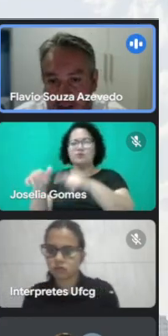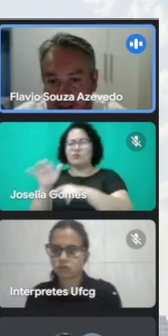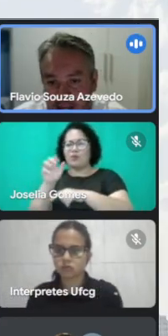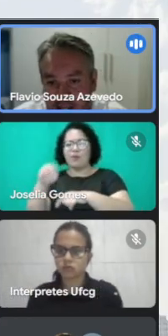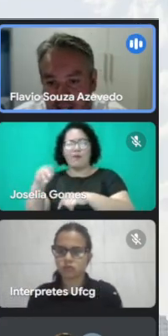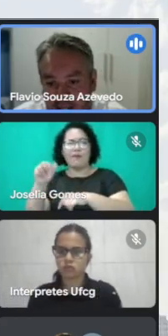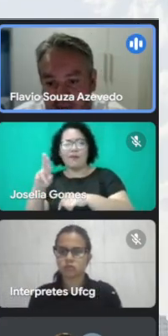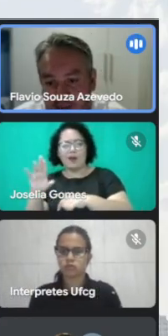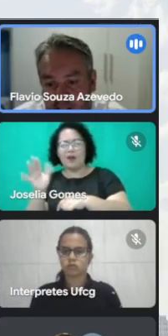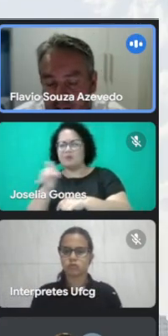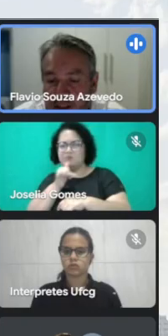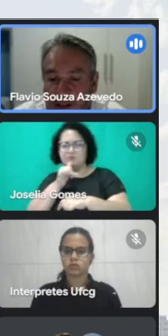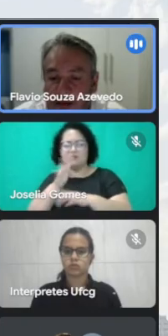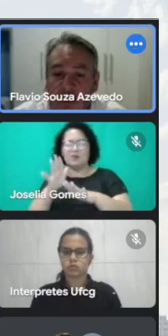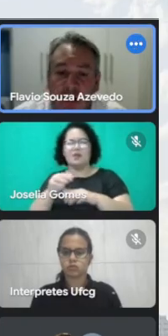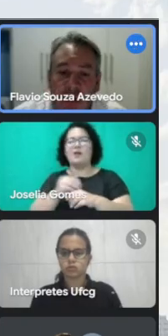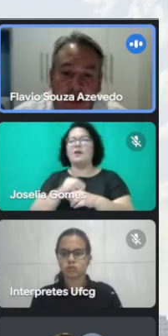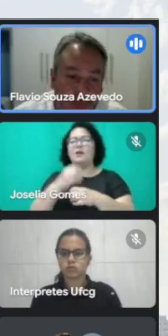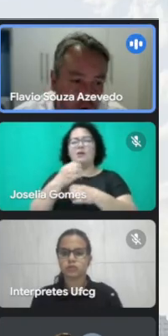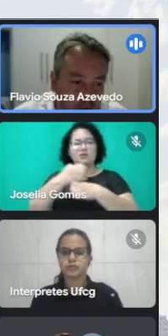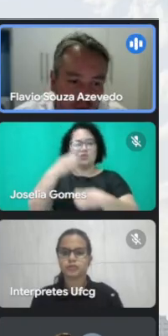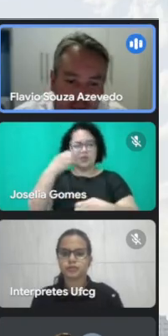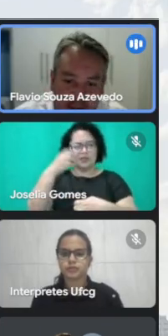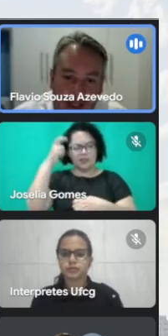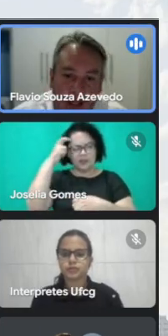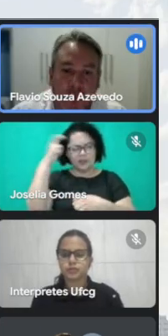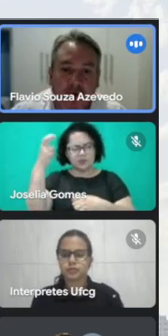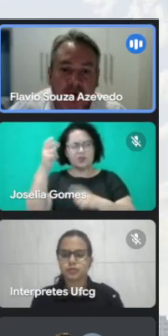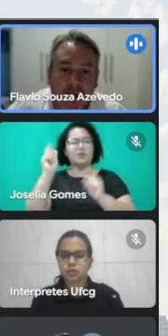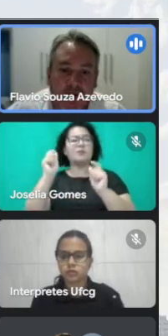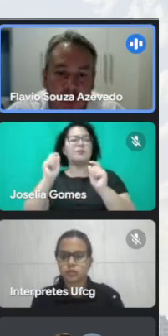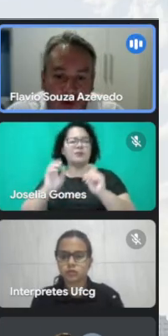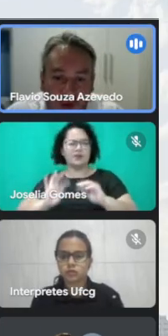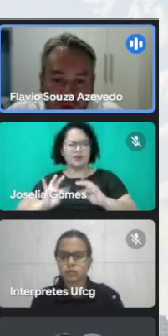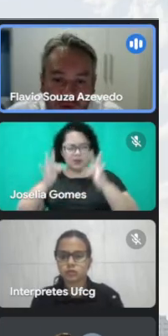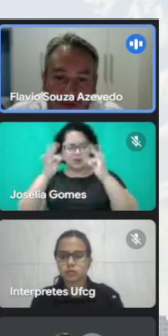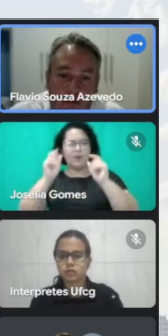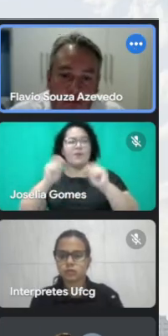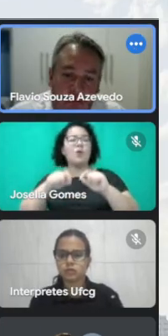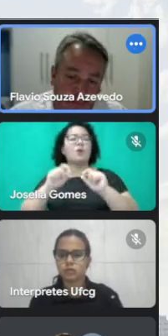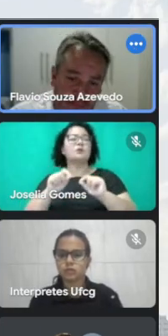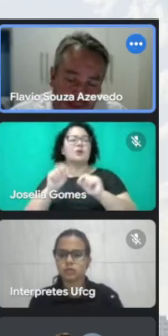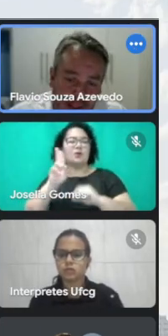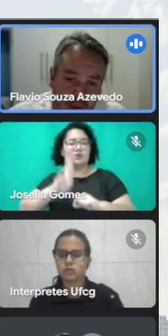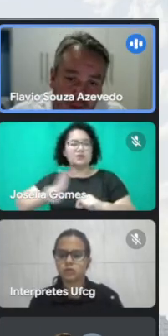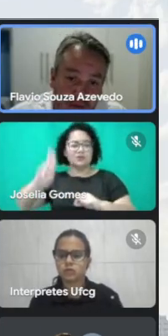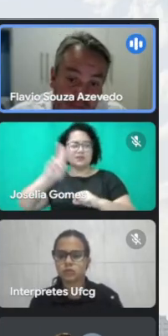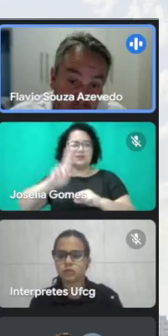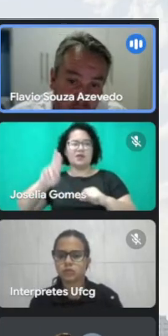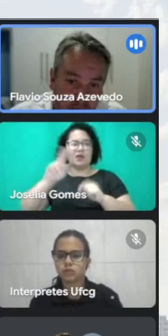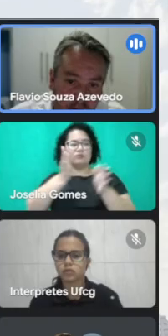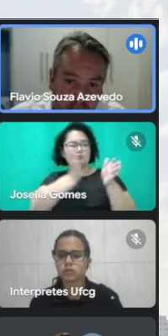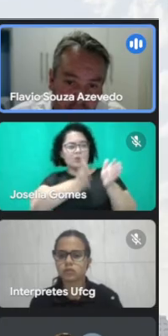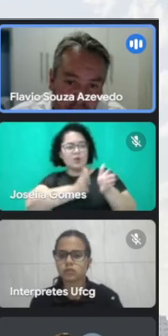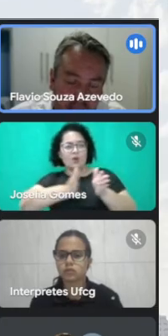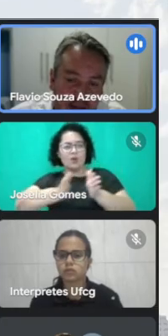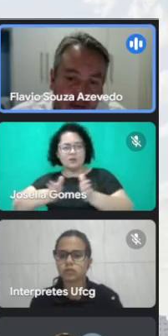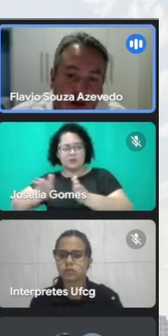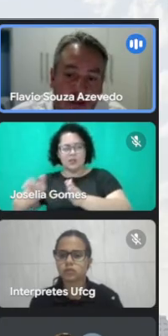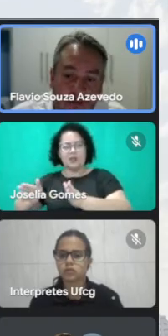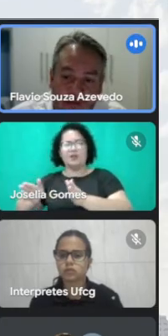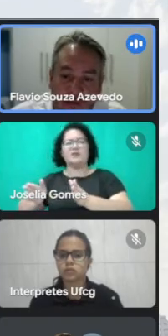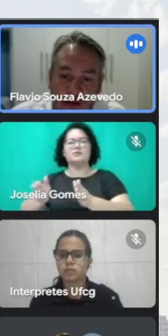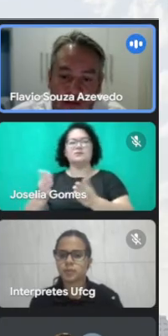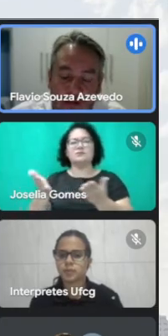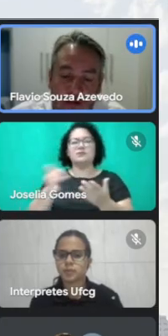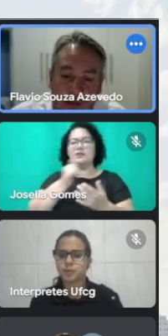a engenharia leve e inteligente, ela pode utilizar processos biológicos, como a fitorremediação, que